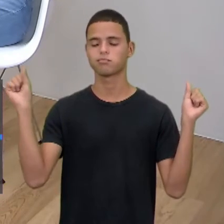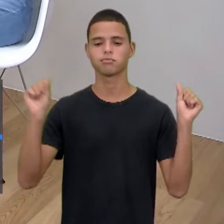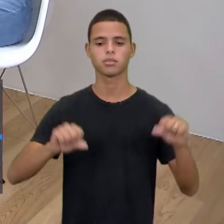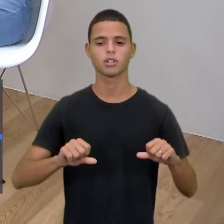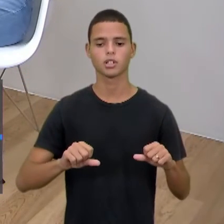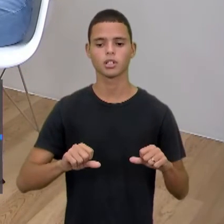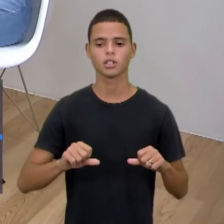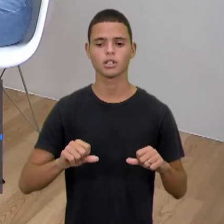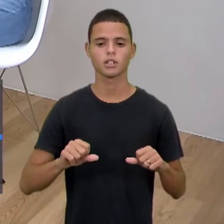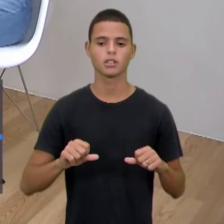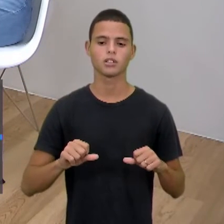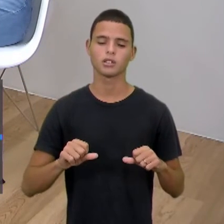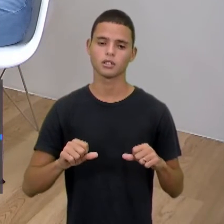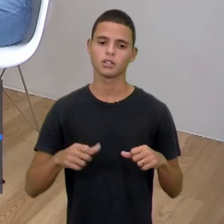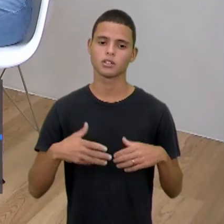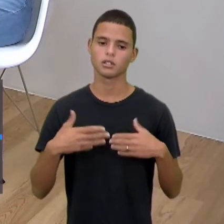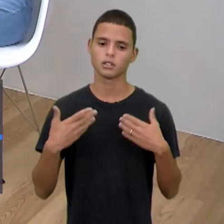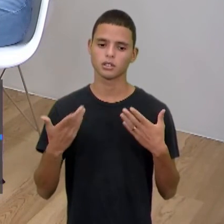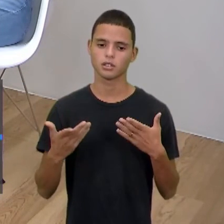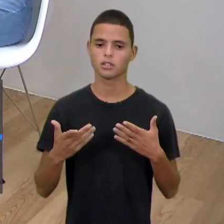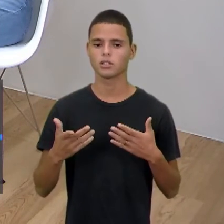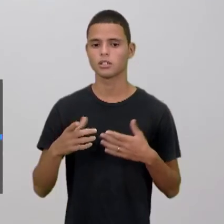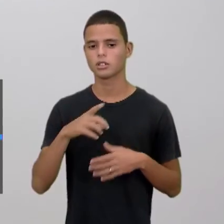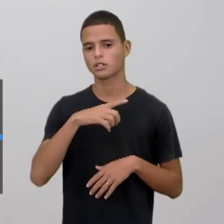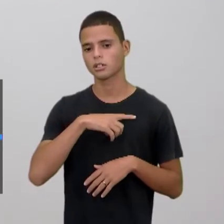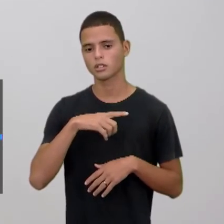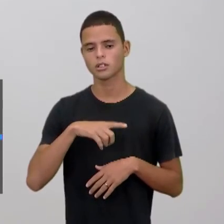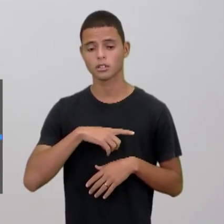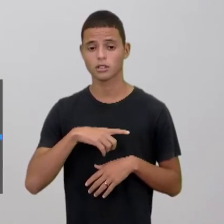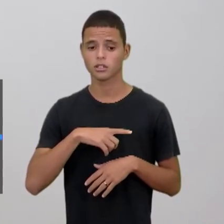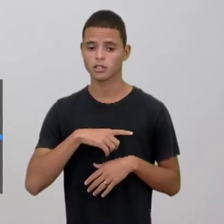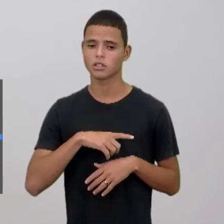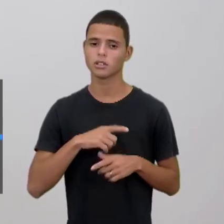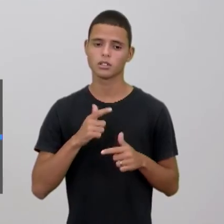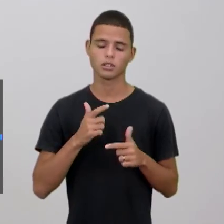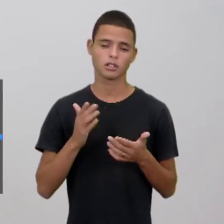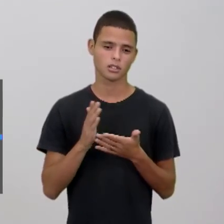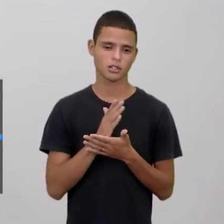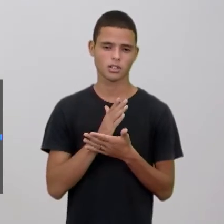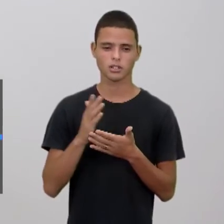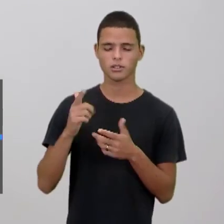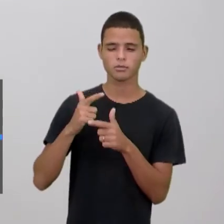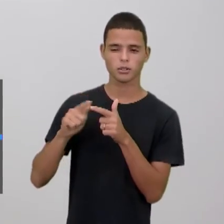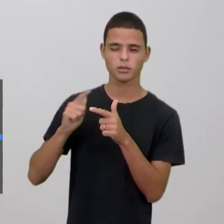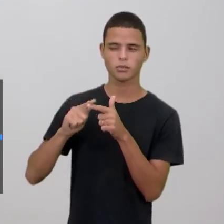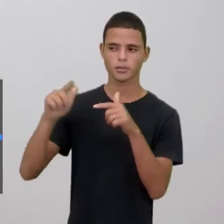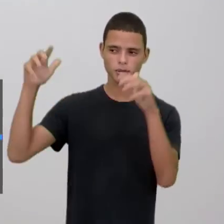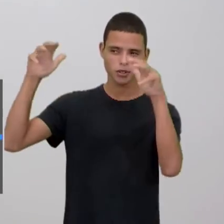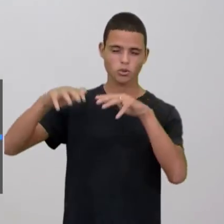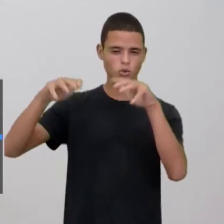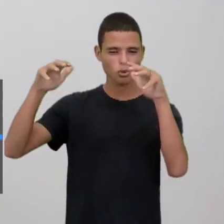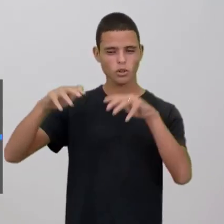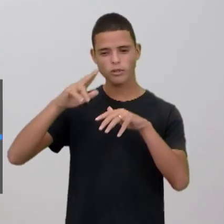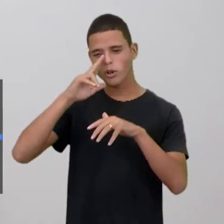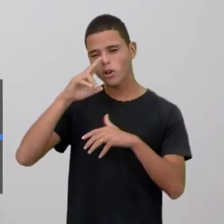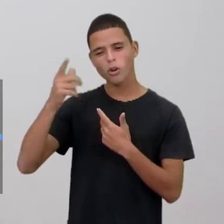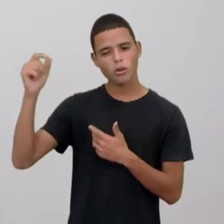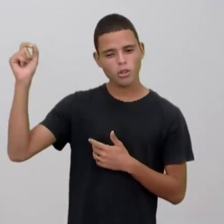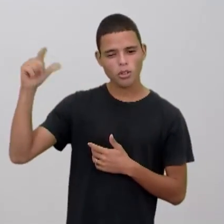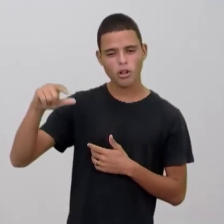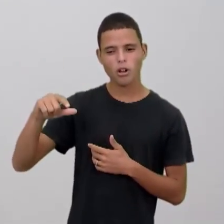E se já não bastasse tudo isso, nós temos ainda tragédias as questões climáticas, né?